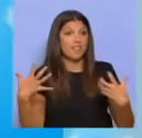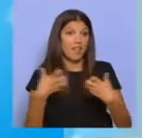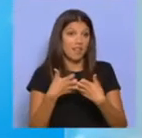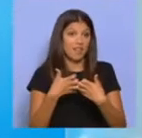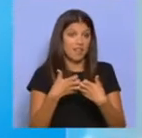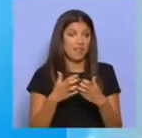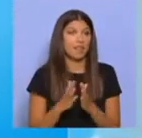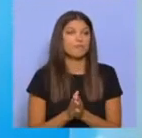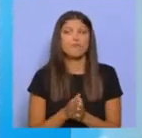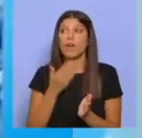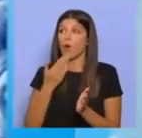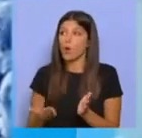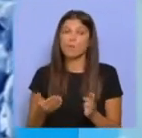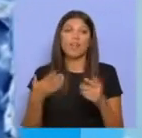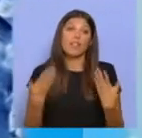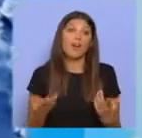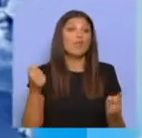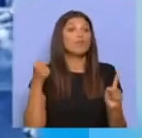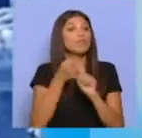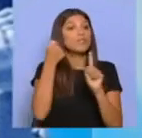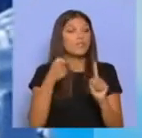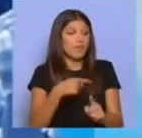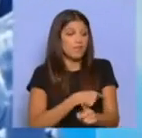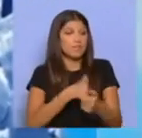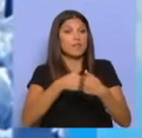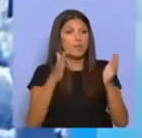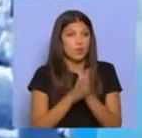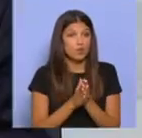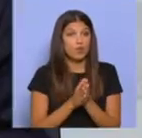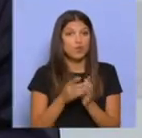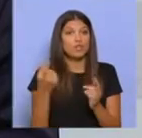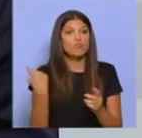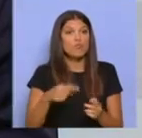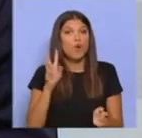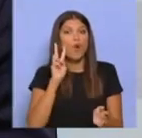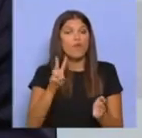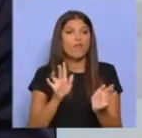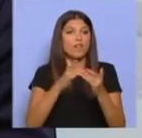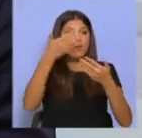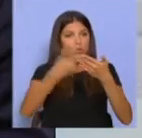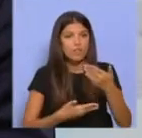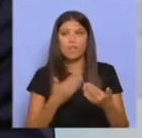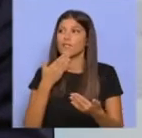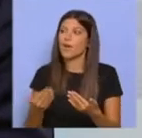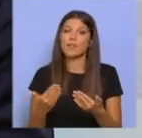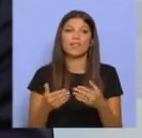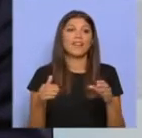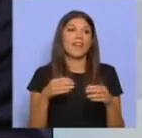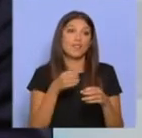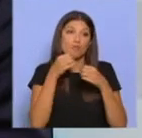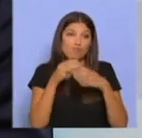e fica o desafio, esta vacina para todos. Basta visitar o site. Obrigado por esta partilha.